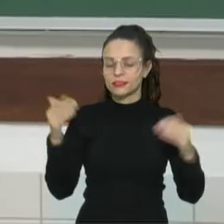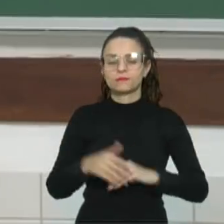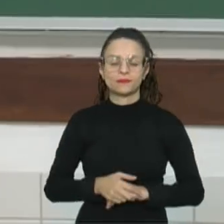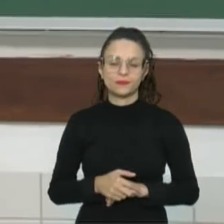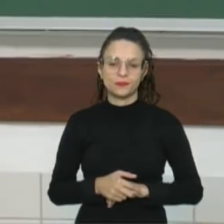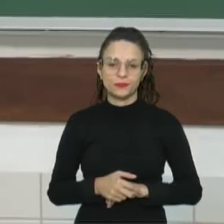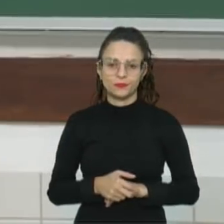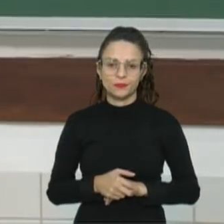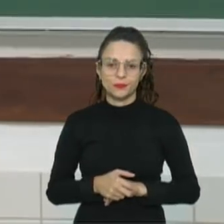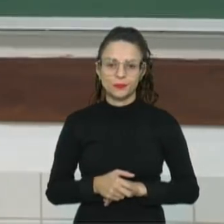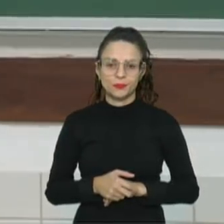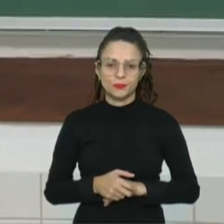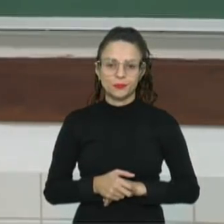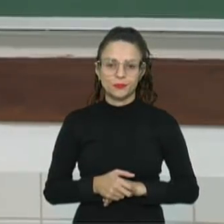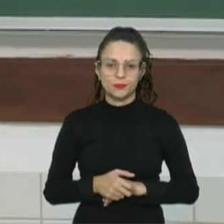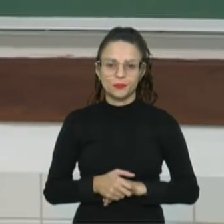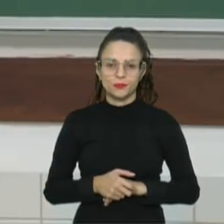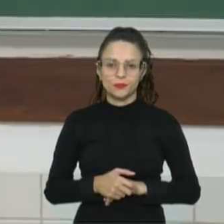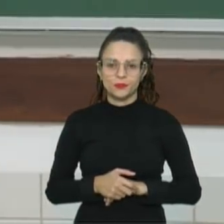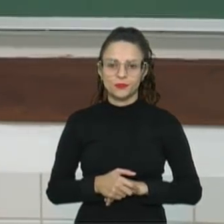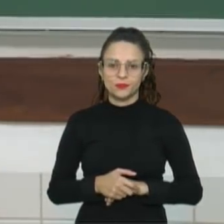passar.